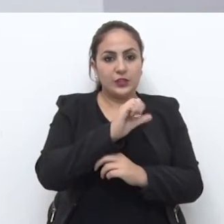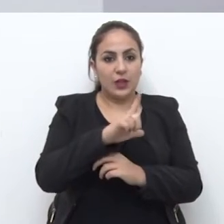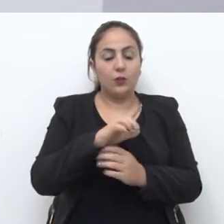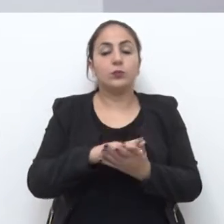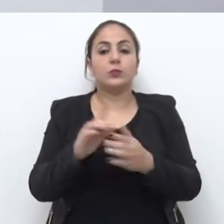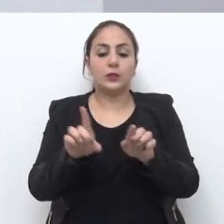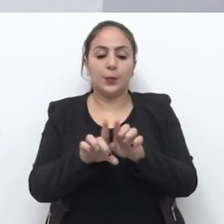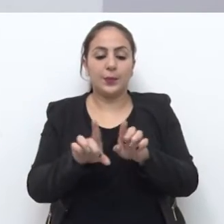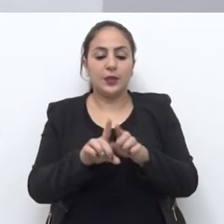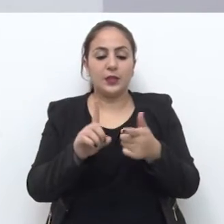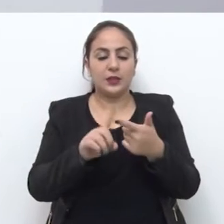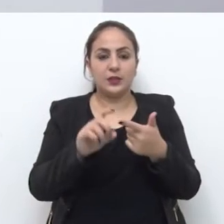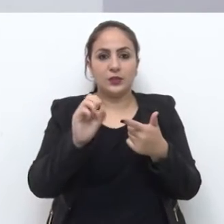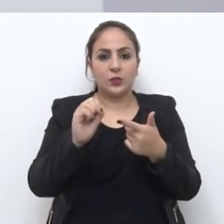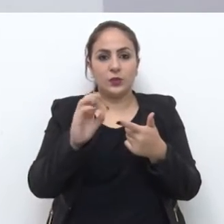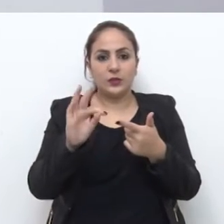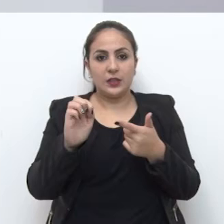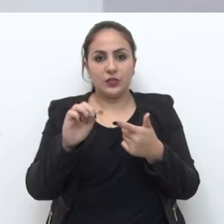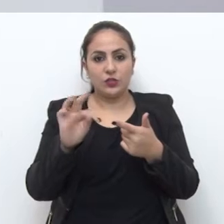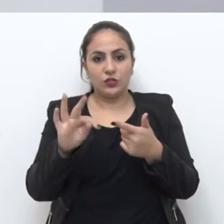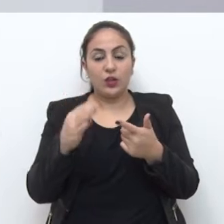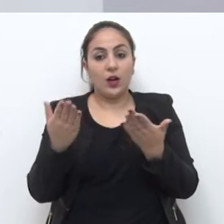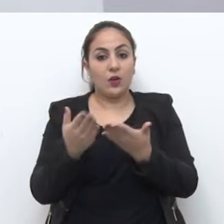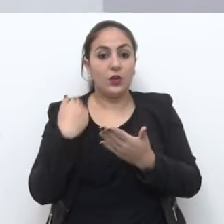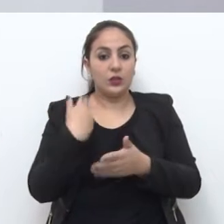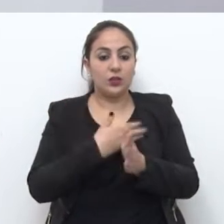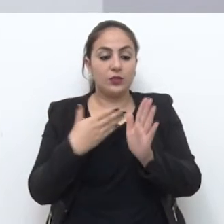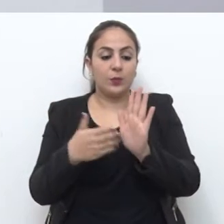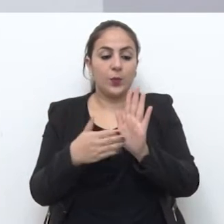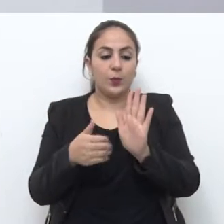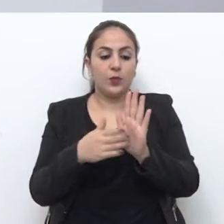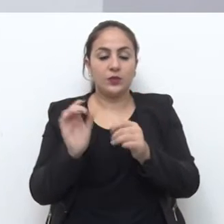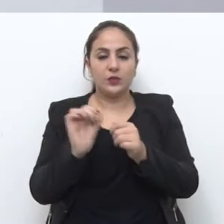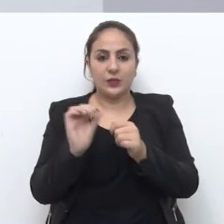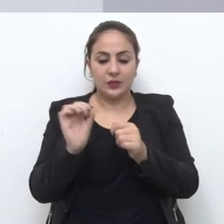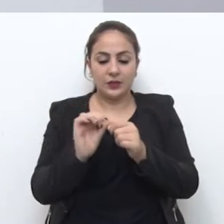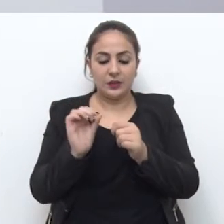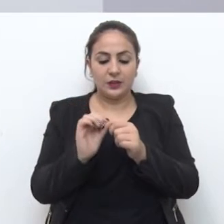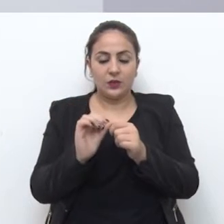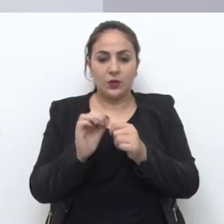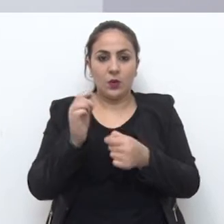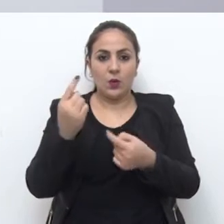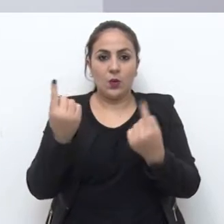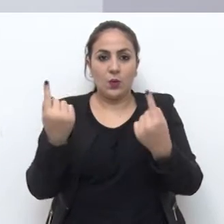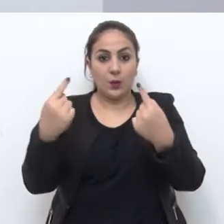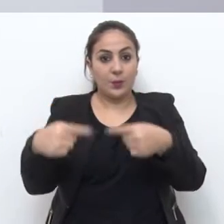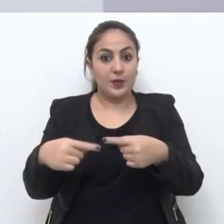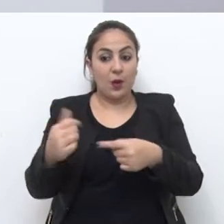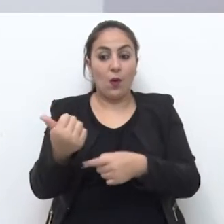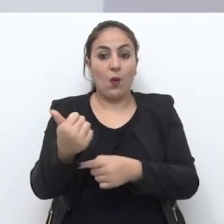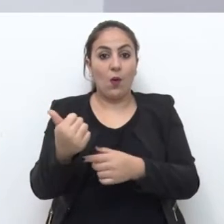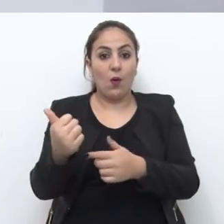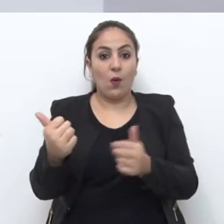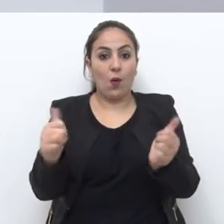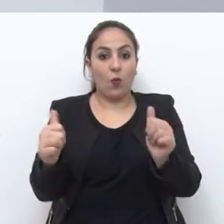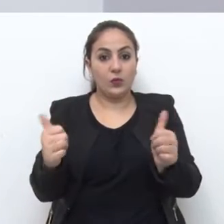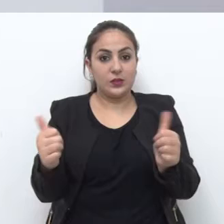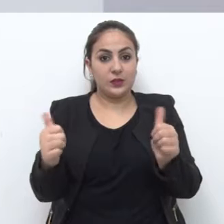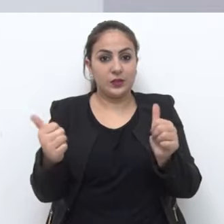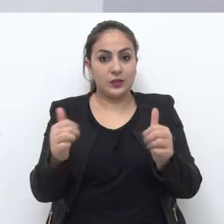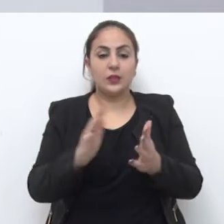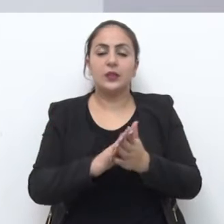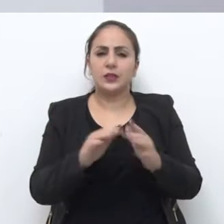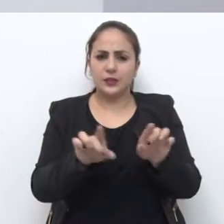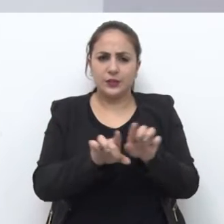também no society. Mas a nossa proposta que encaminhamos ao Executivo é que seja realizado um campeonato de futebol 11,